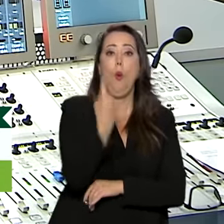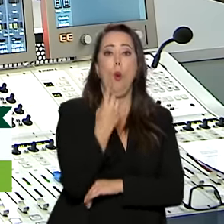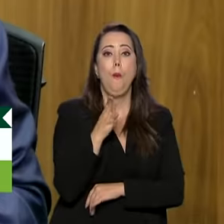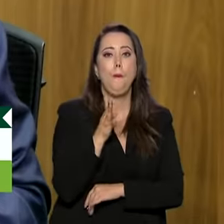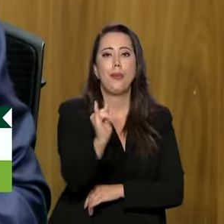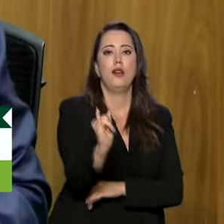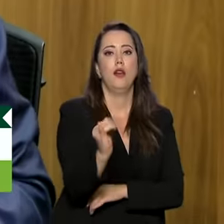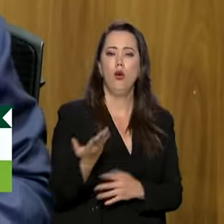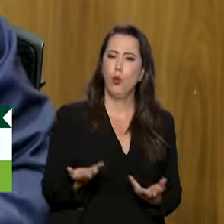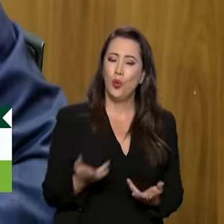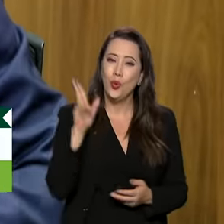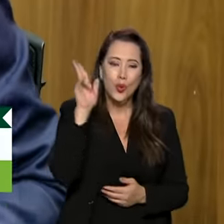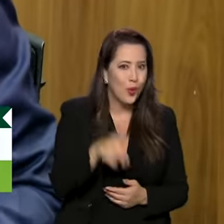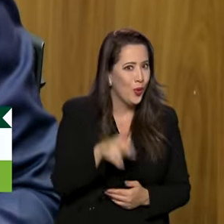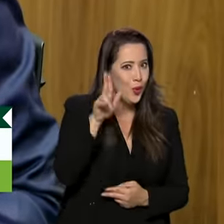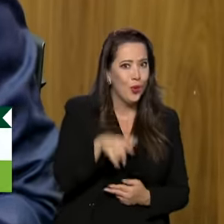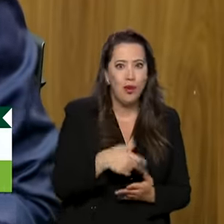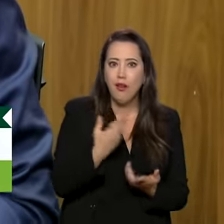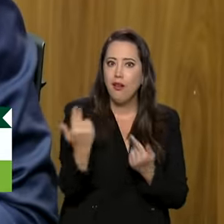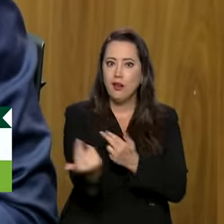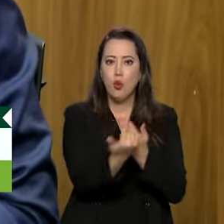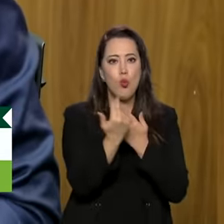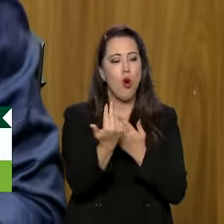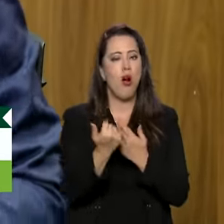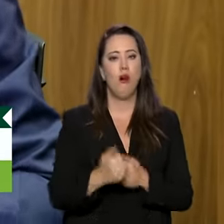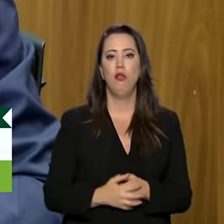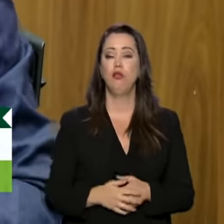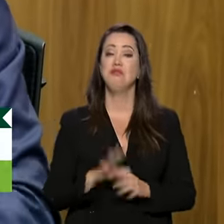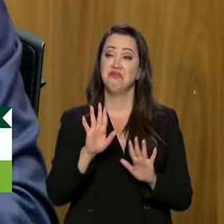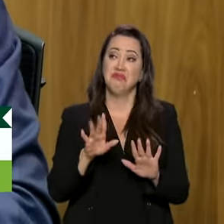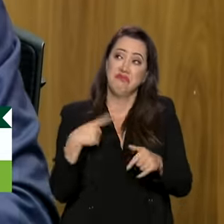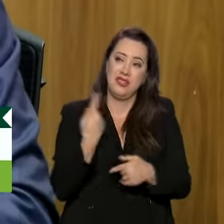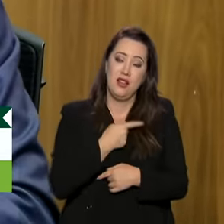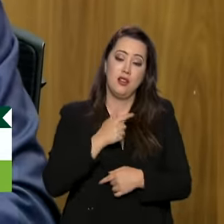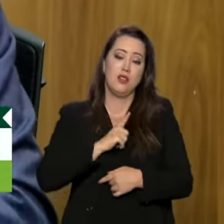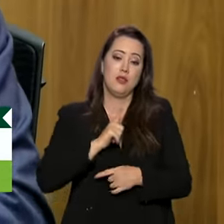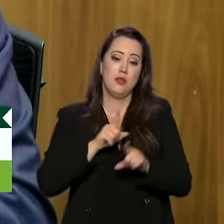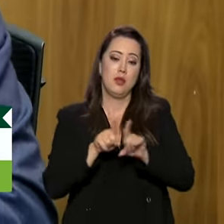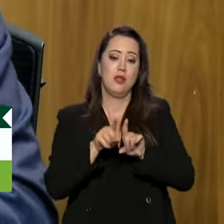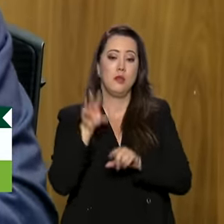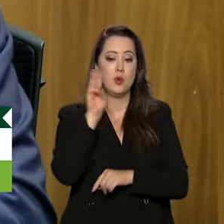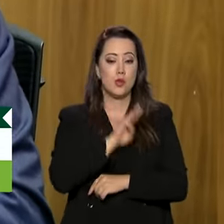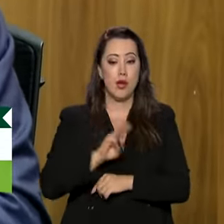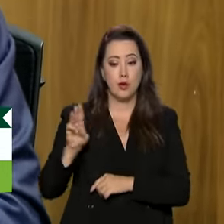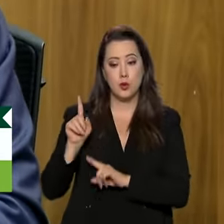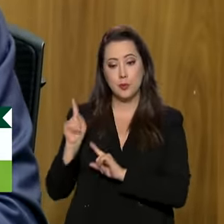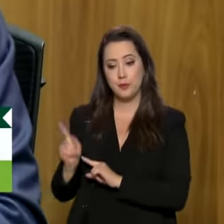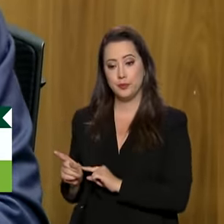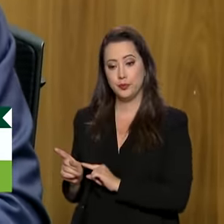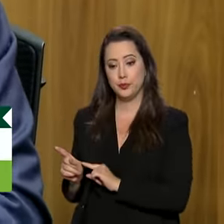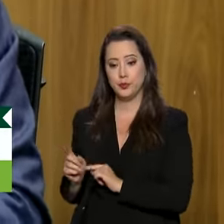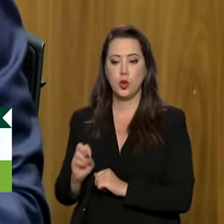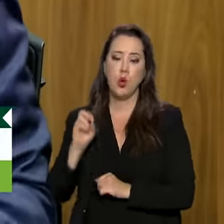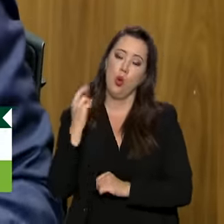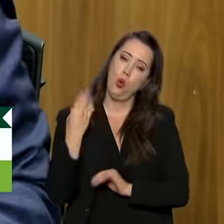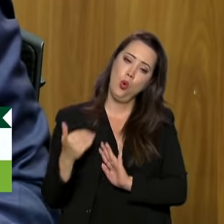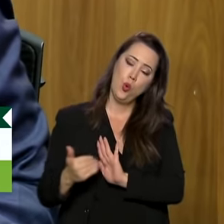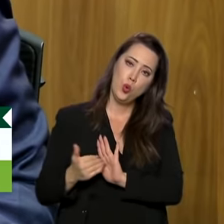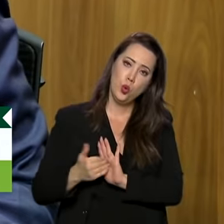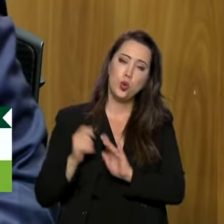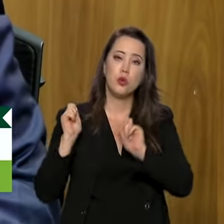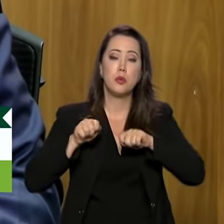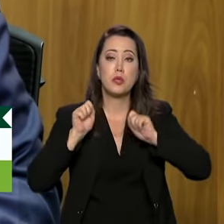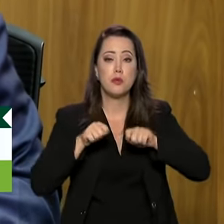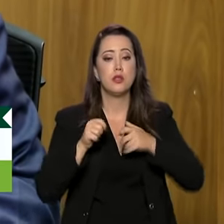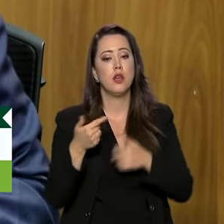Record nunca houve no Brasil algo parecido então nós temos também o site da Caixa E em último caso um